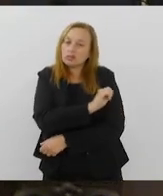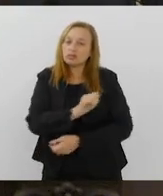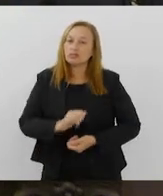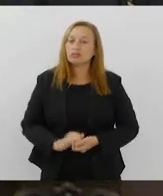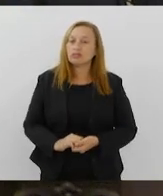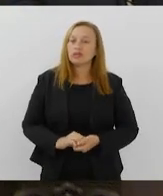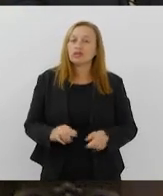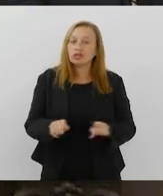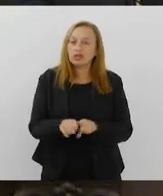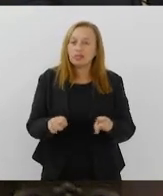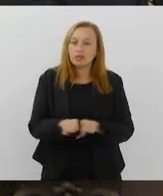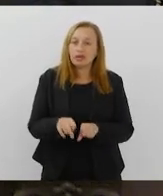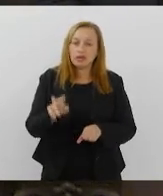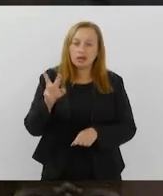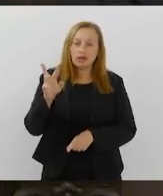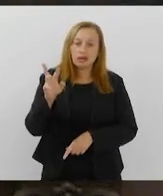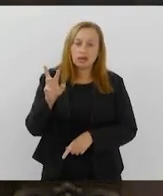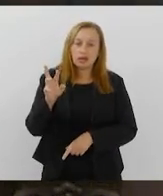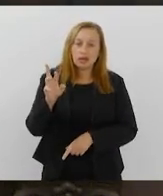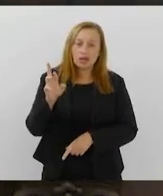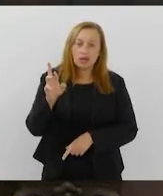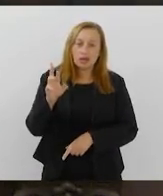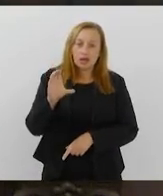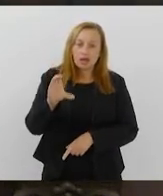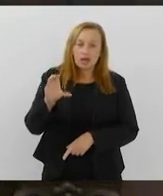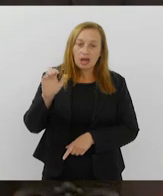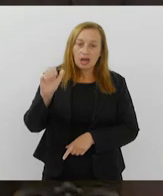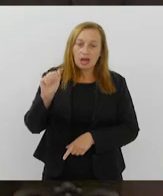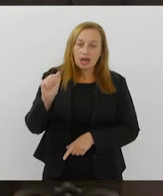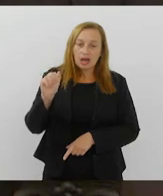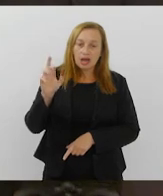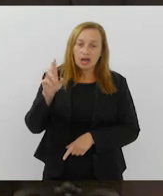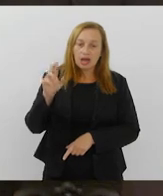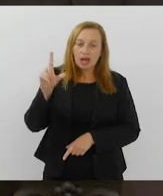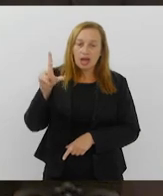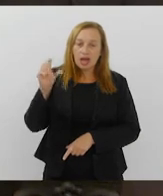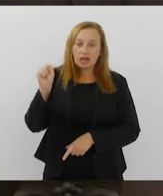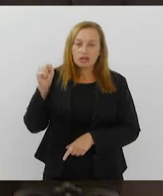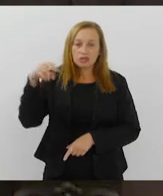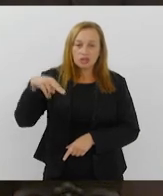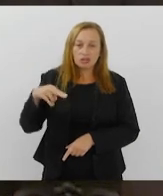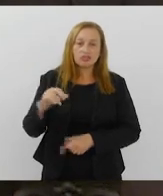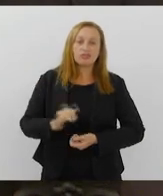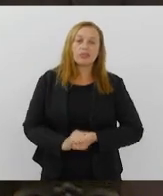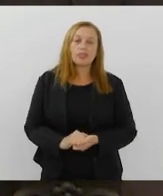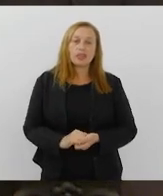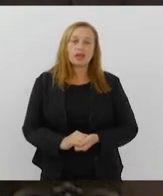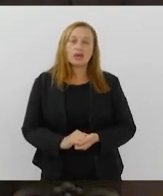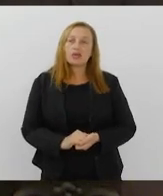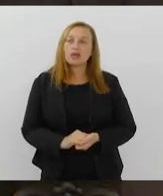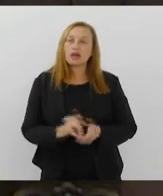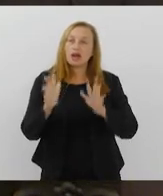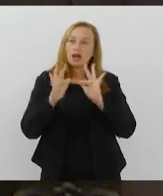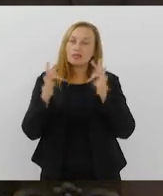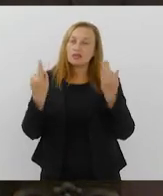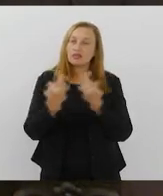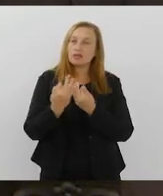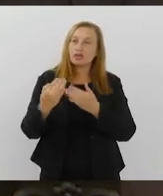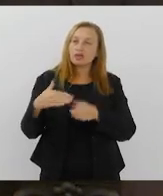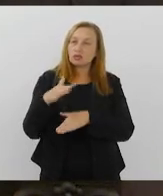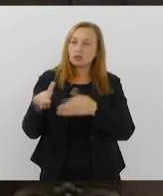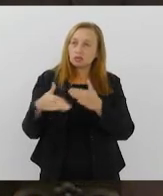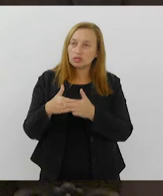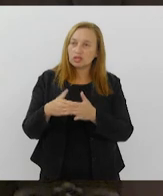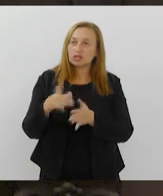E hoje o meu irmão acabou me levando e hoje faz parte da minha família, Kyoto, do mestre Mansur na